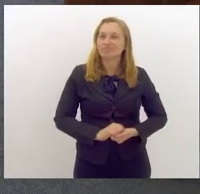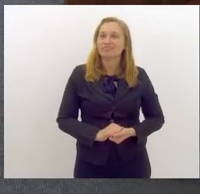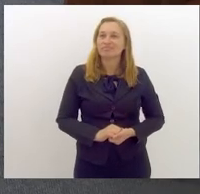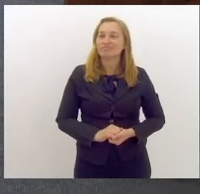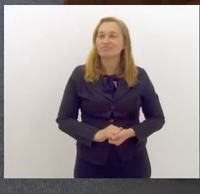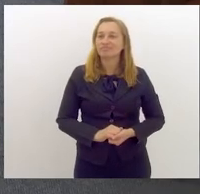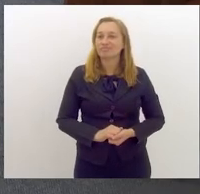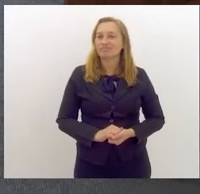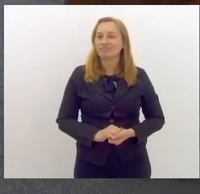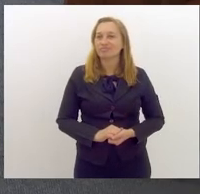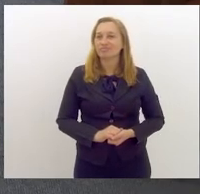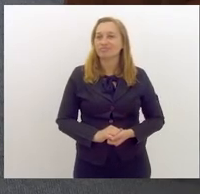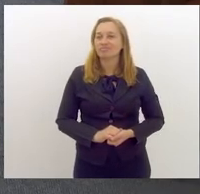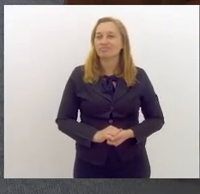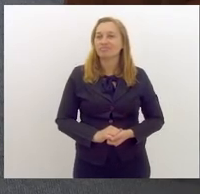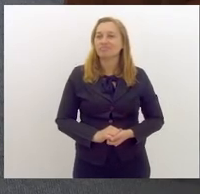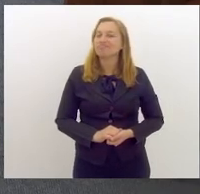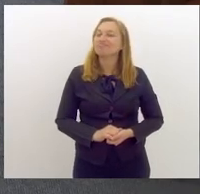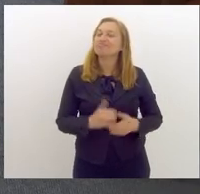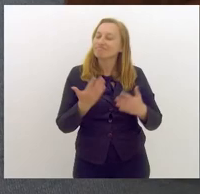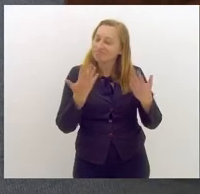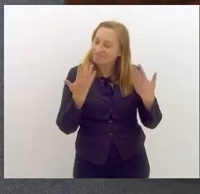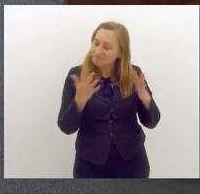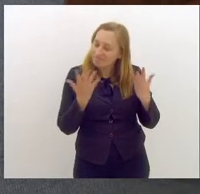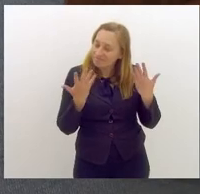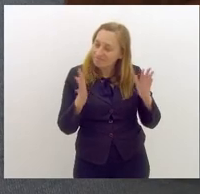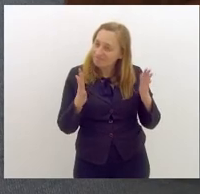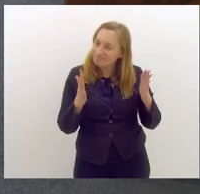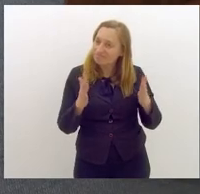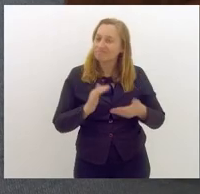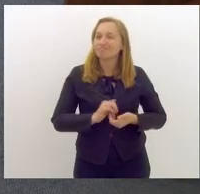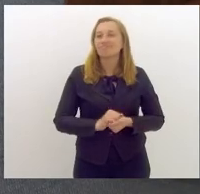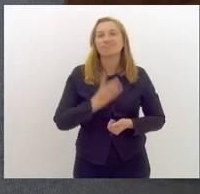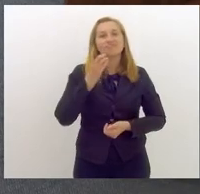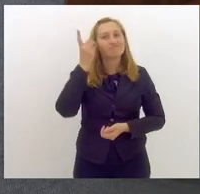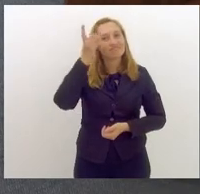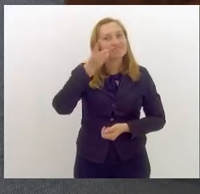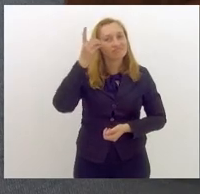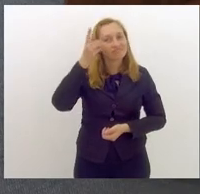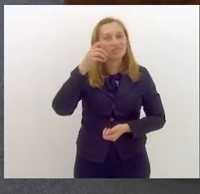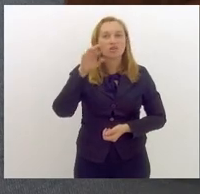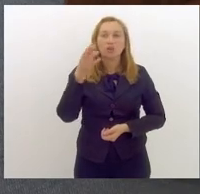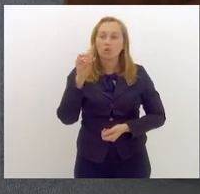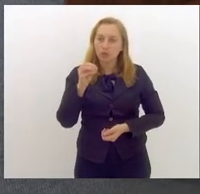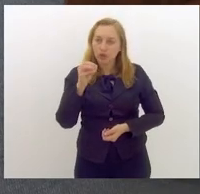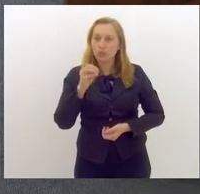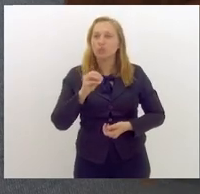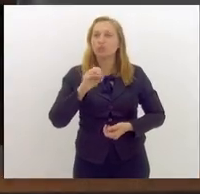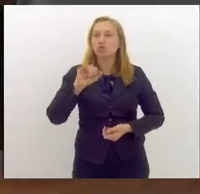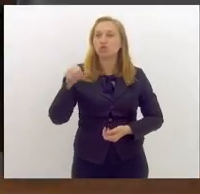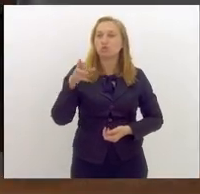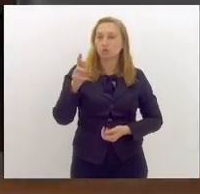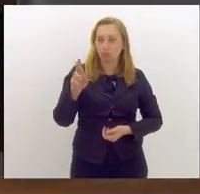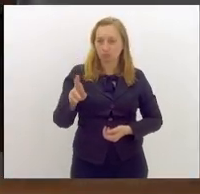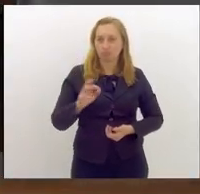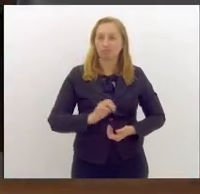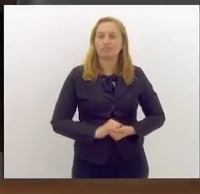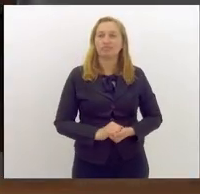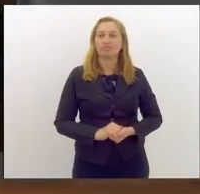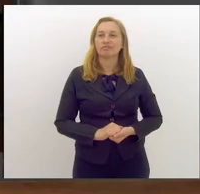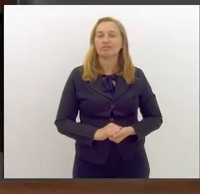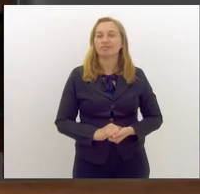queria inicialmente cumprimentar o deputado Eurico Júnior